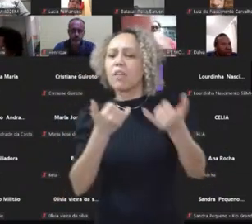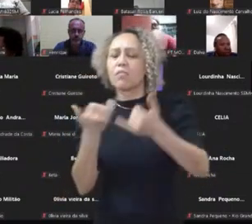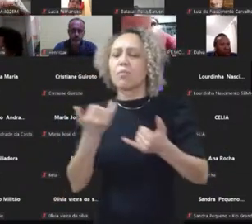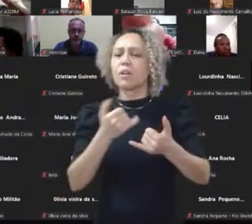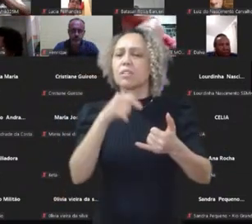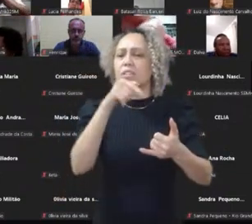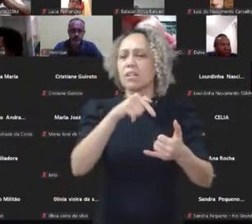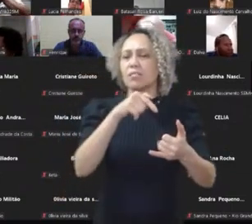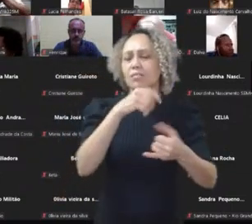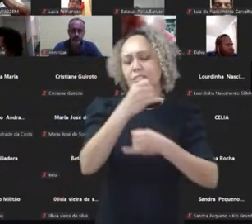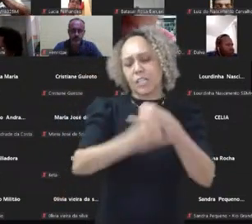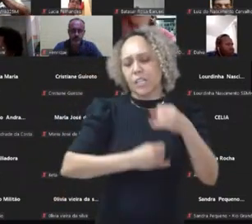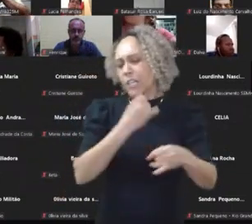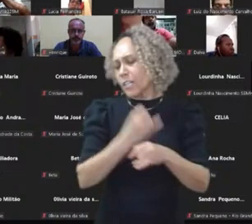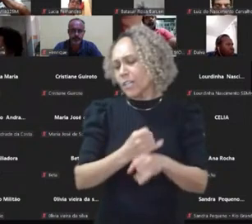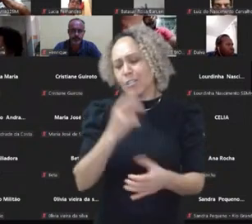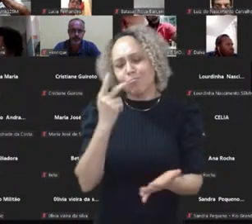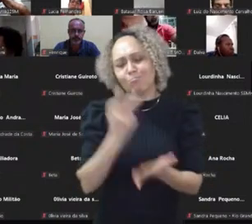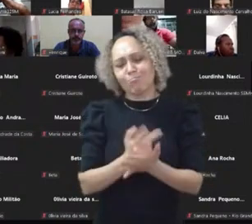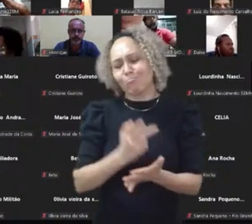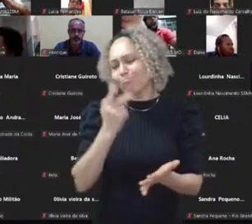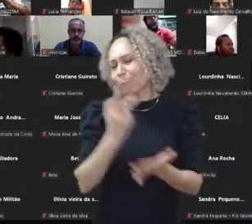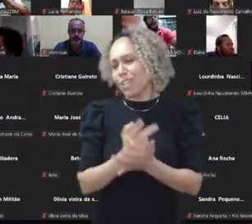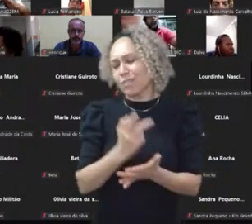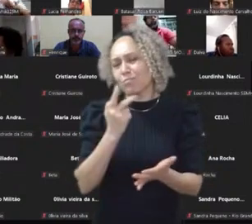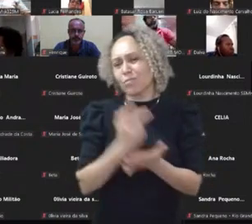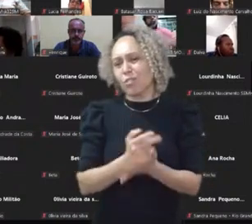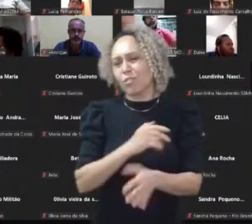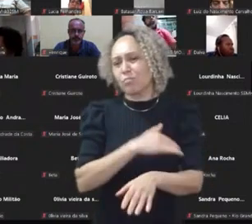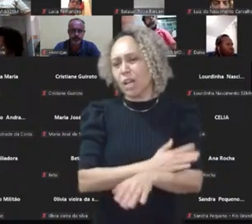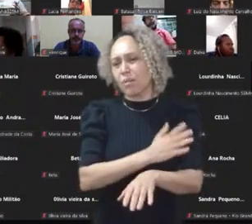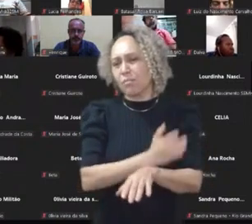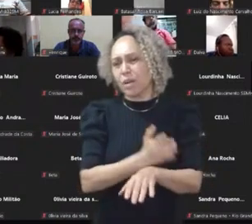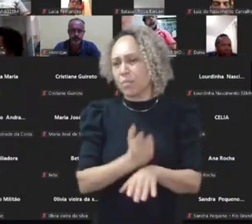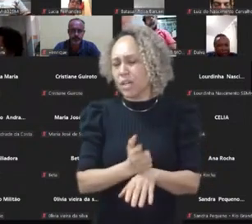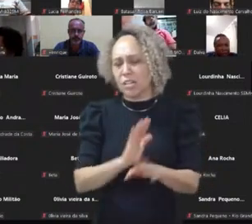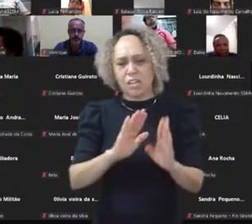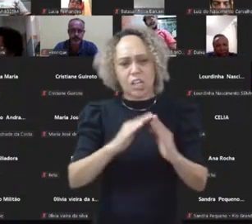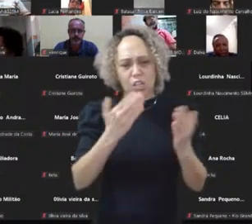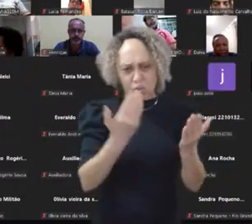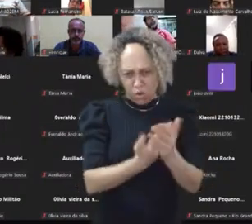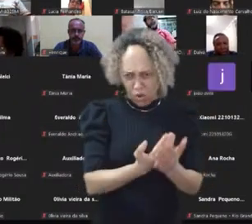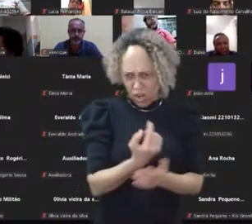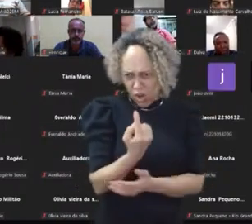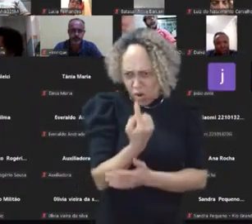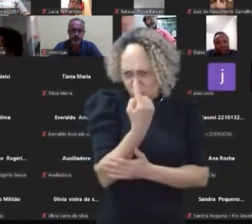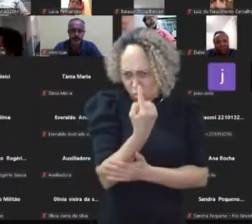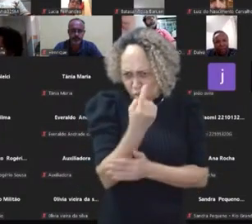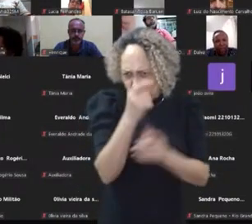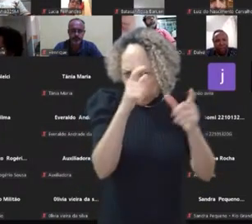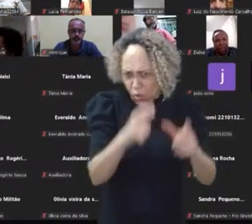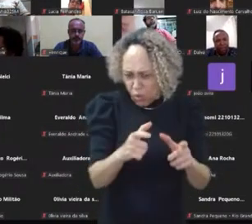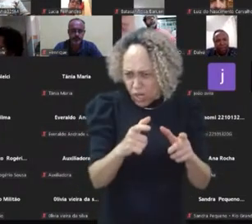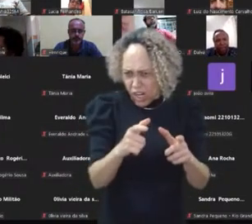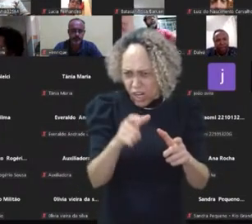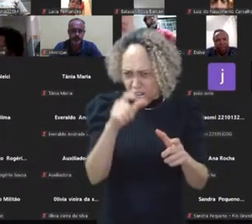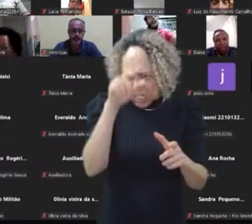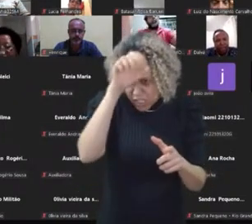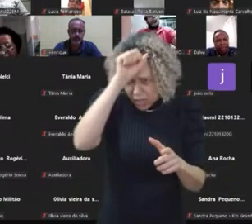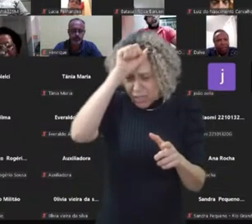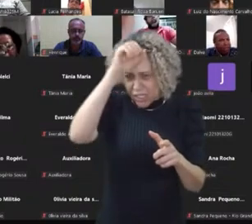único lugar de acesso ao conhecimento não é mais a escola tem que ser muito mais o lugar que forma